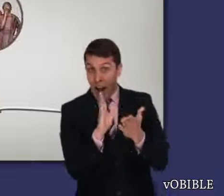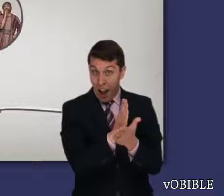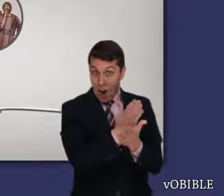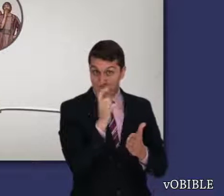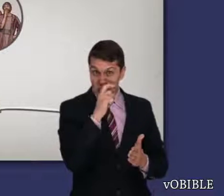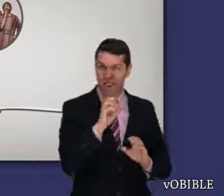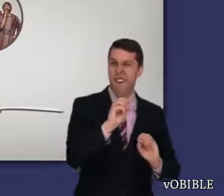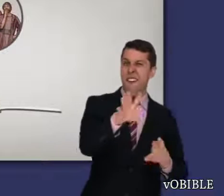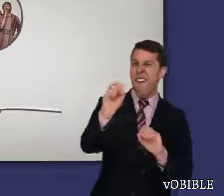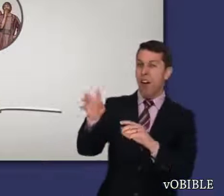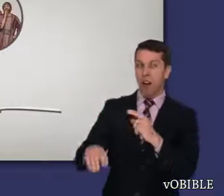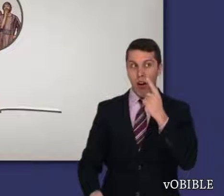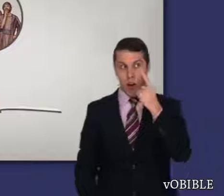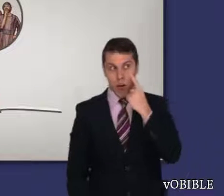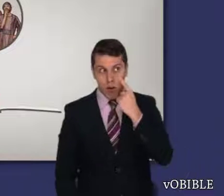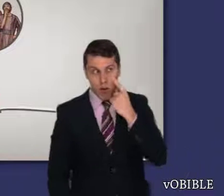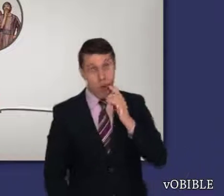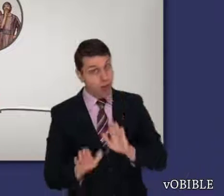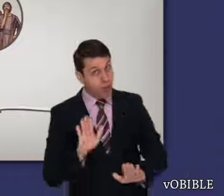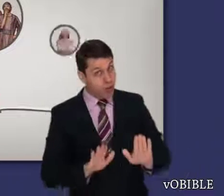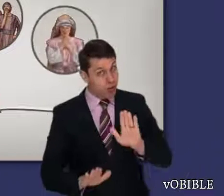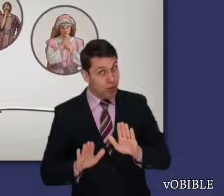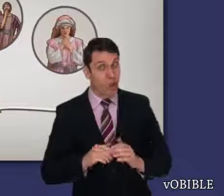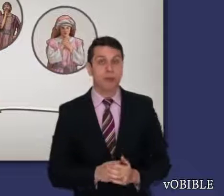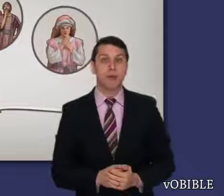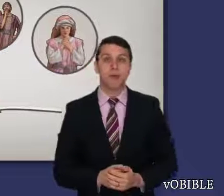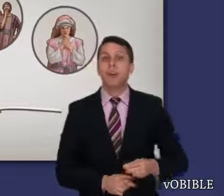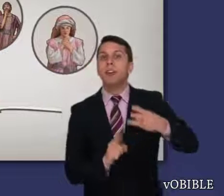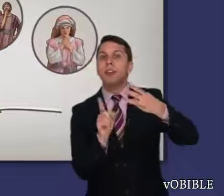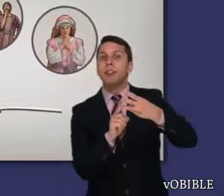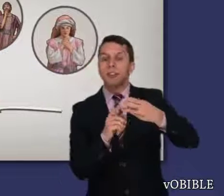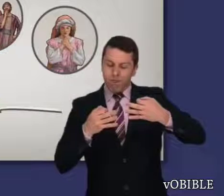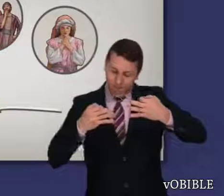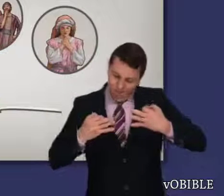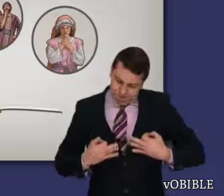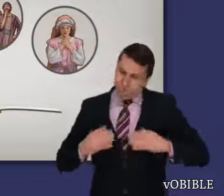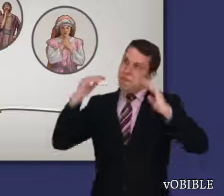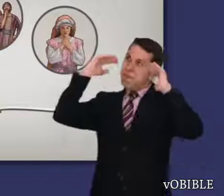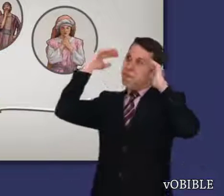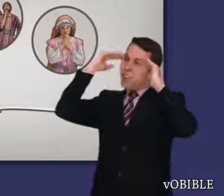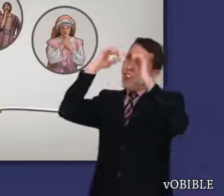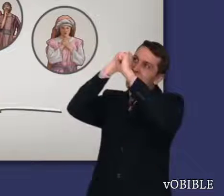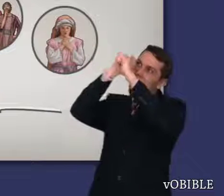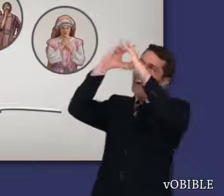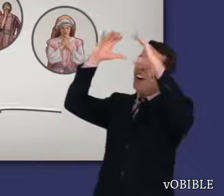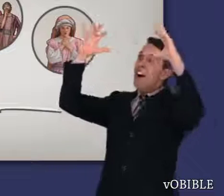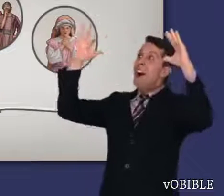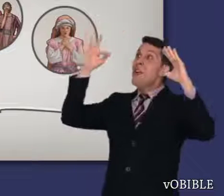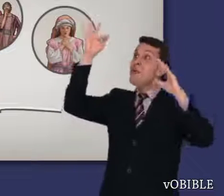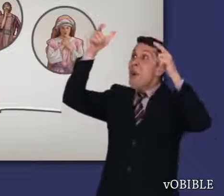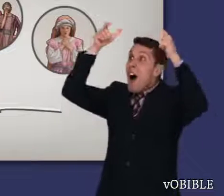Por que é importante tomar cuidado com falsos instrutores? E por que precisamos esperar com paciência o reino de